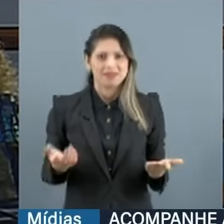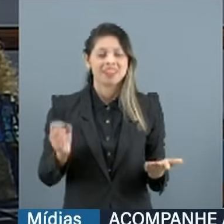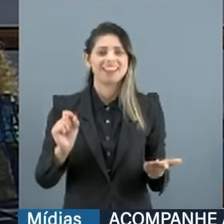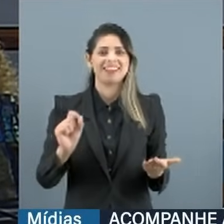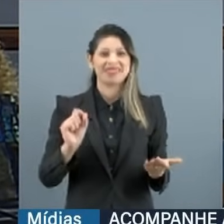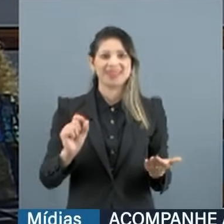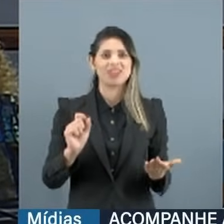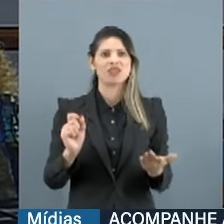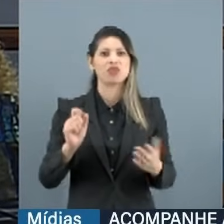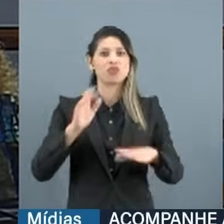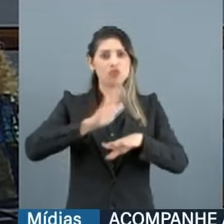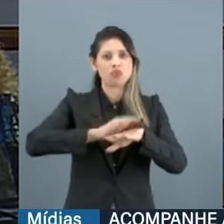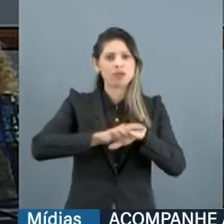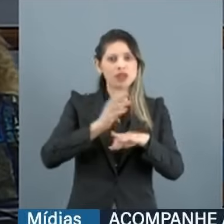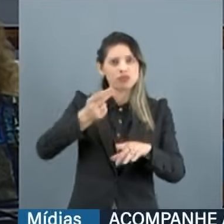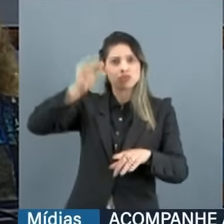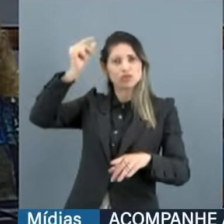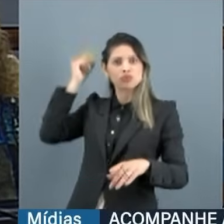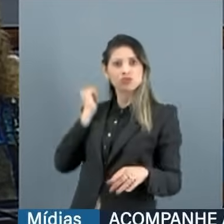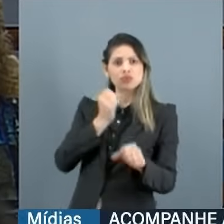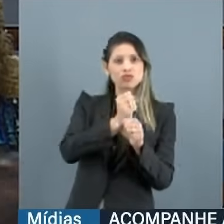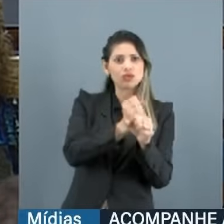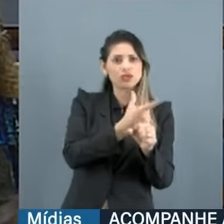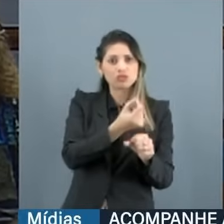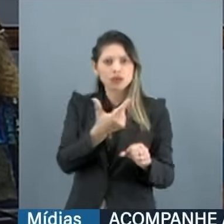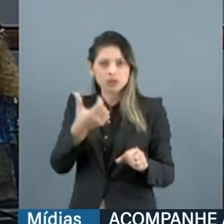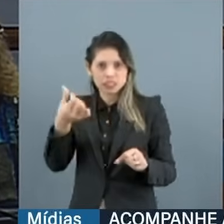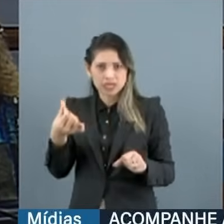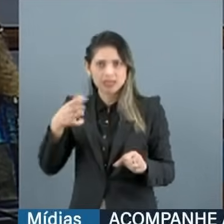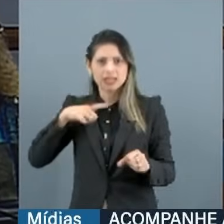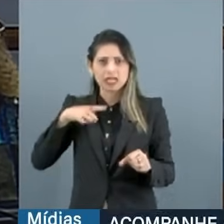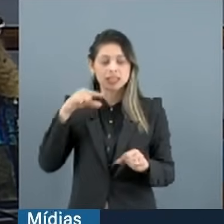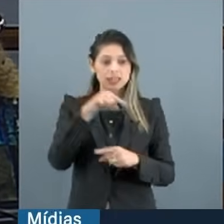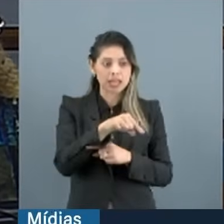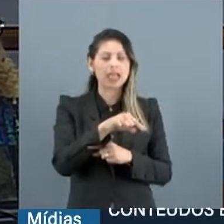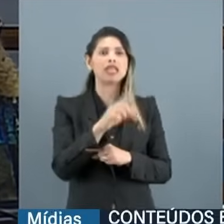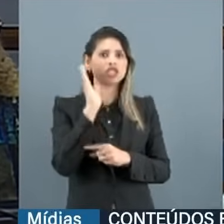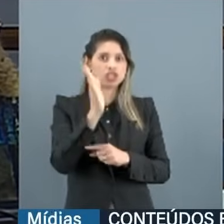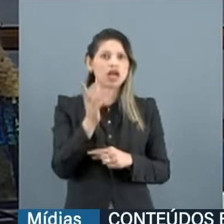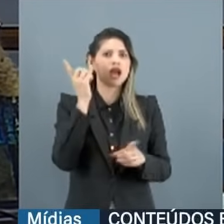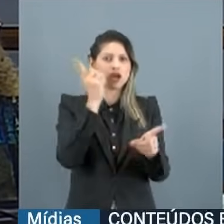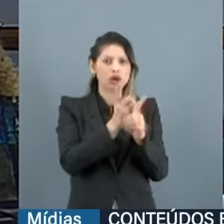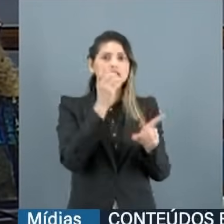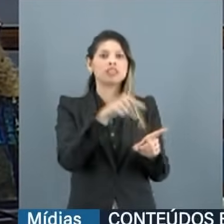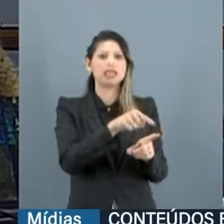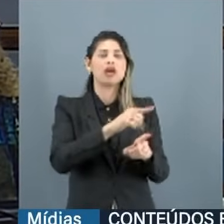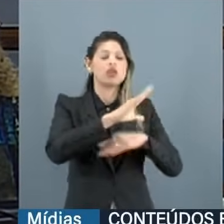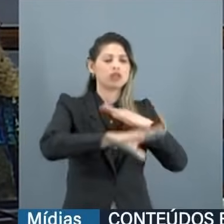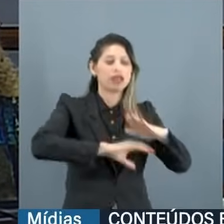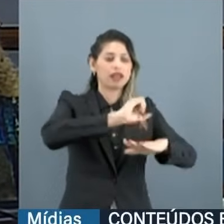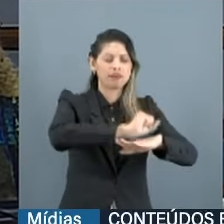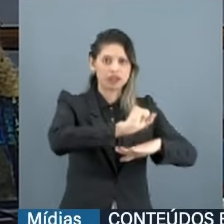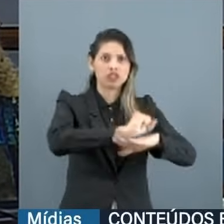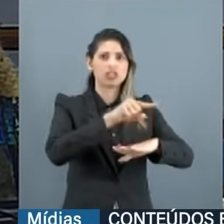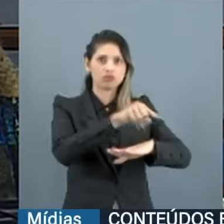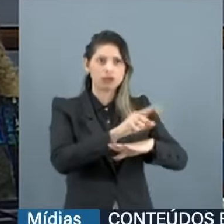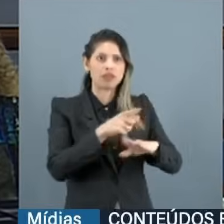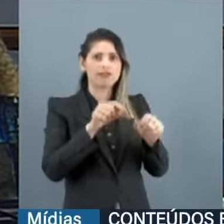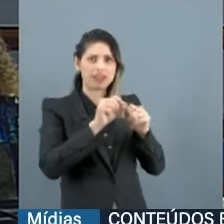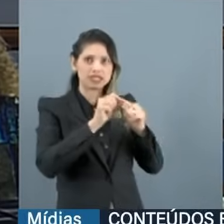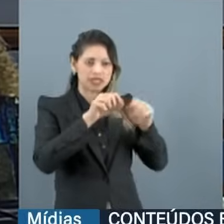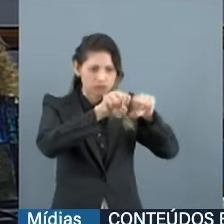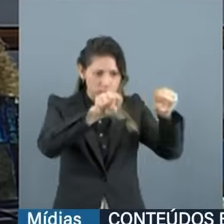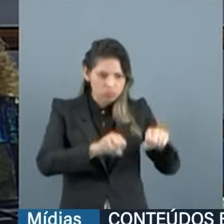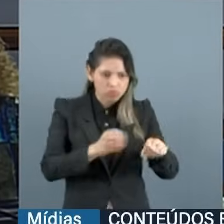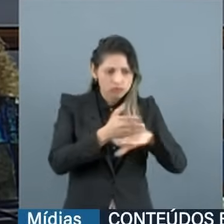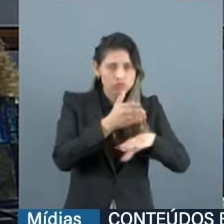grampo. Você está me dizendo que o ex-presidente da República, naquele momento no telefone,